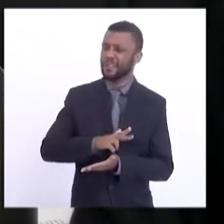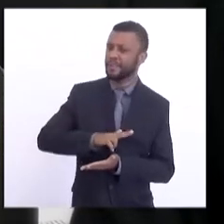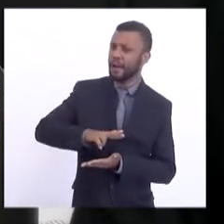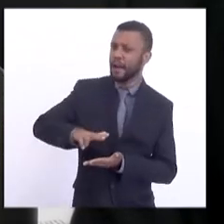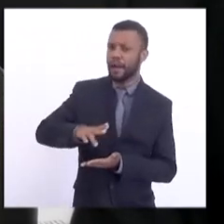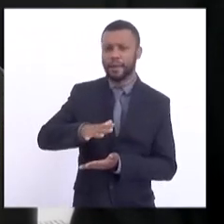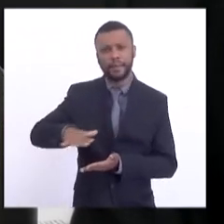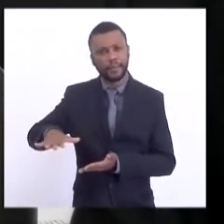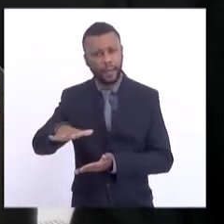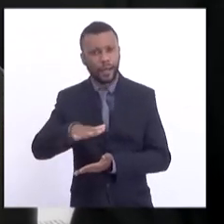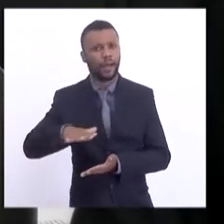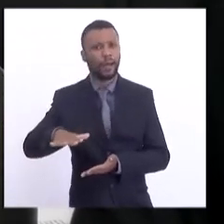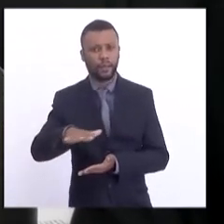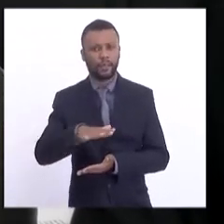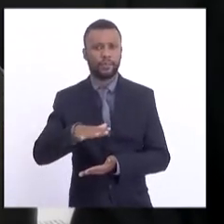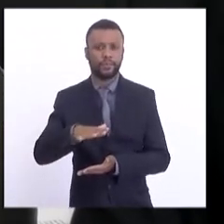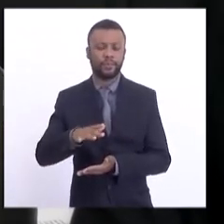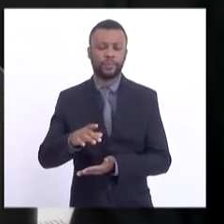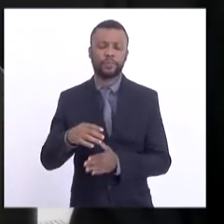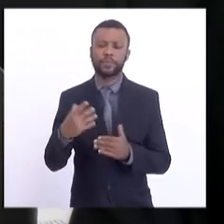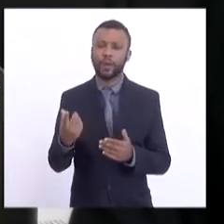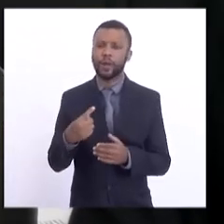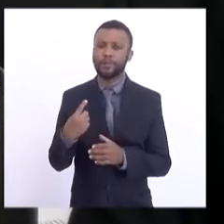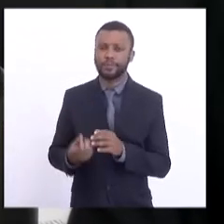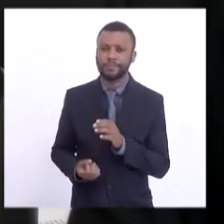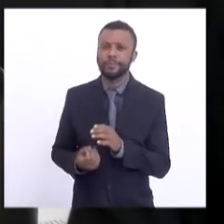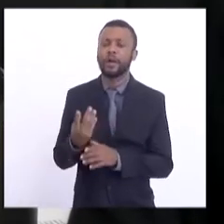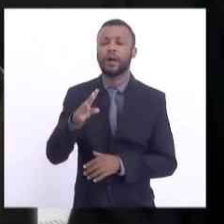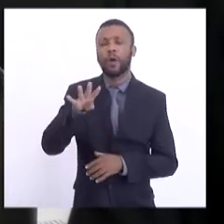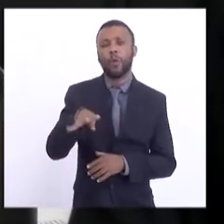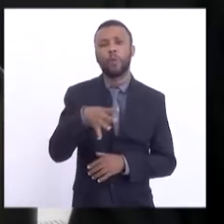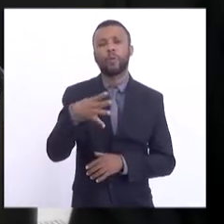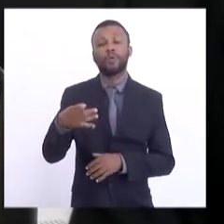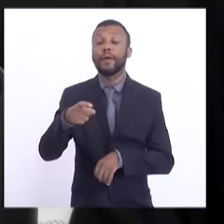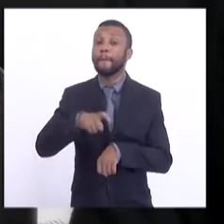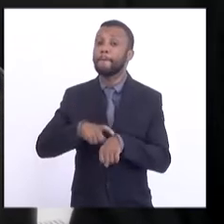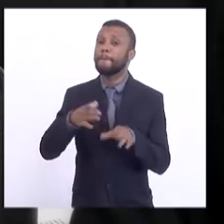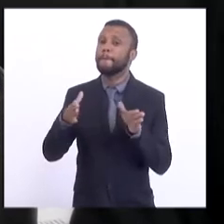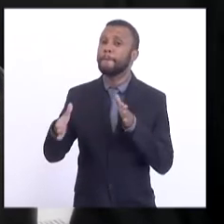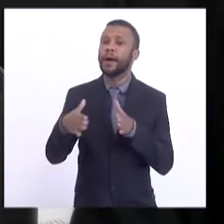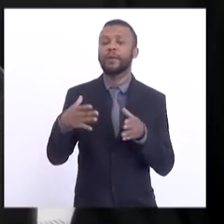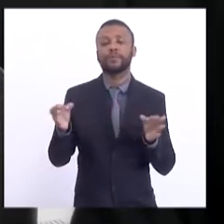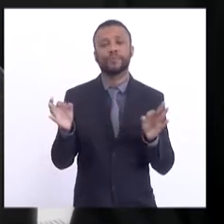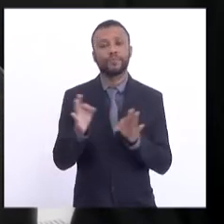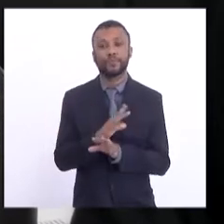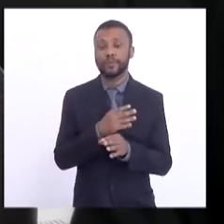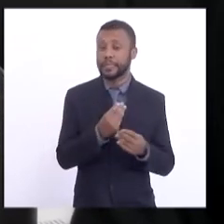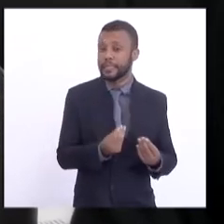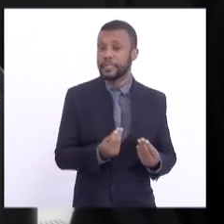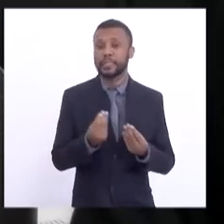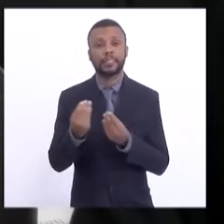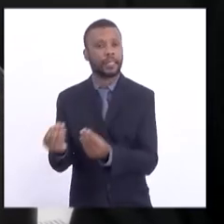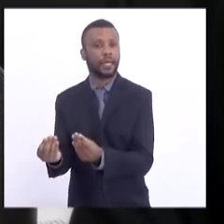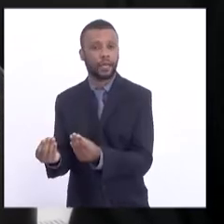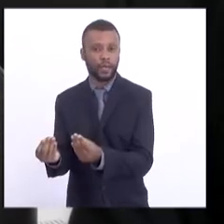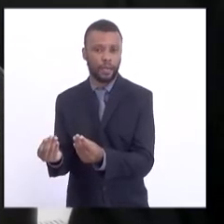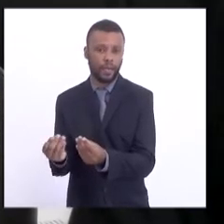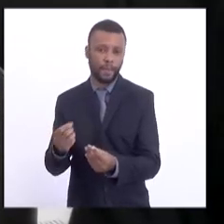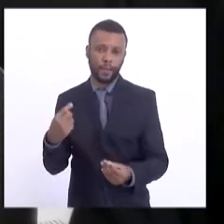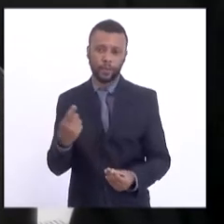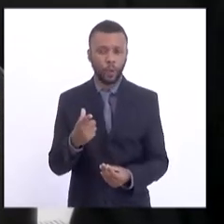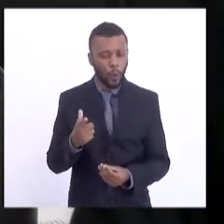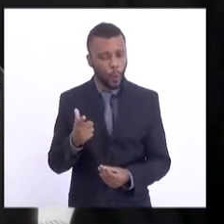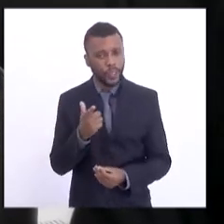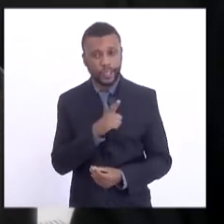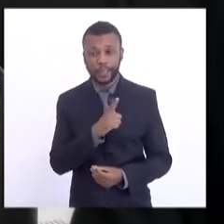áreas é estabelecer um cronograma de entregas é um cronograma de entregas que possa